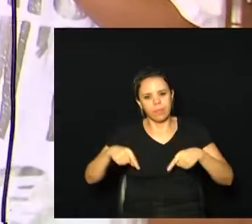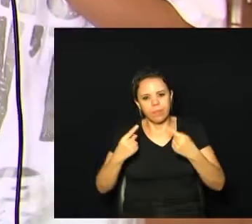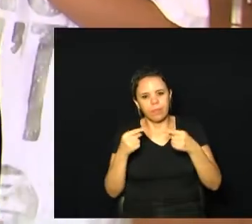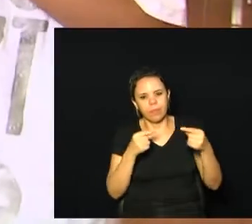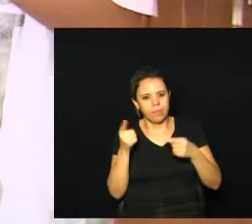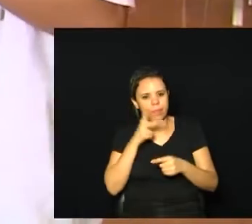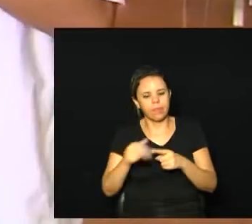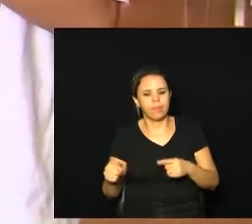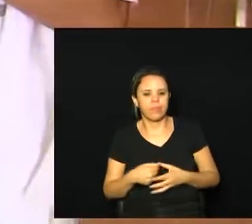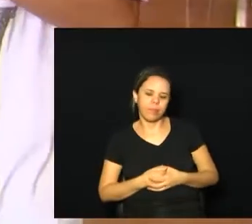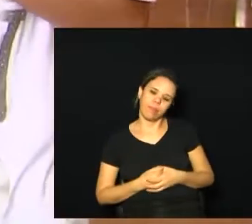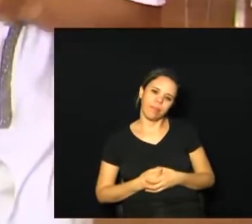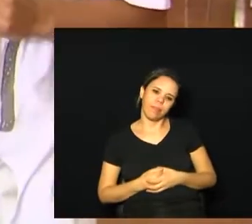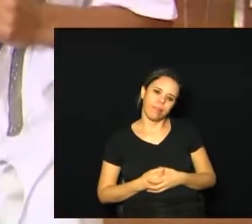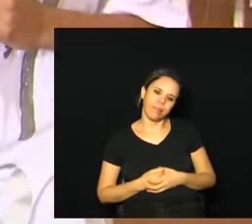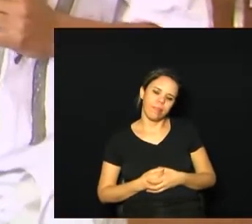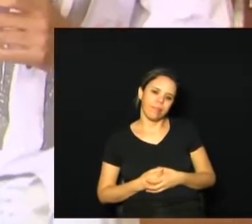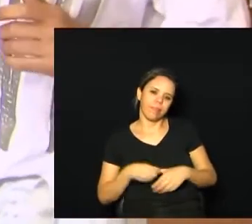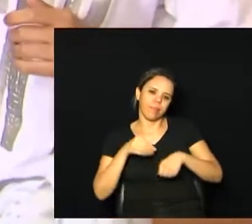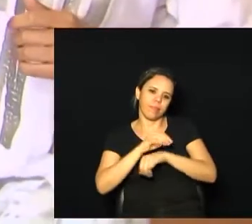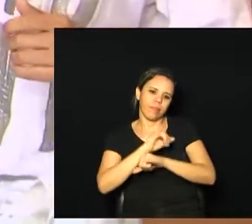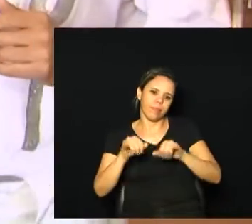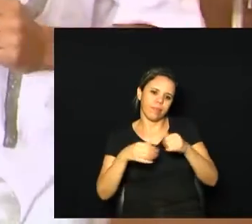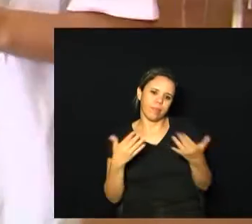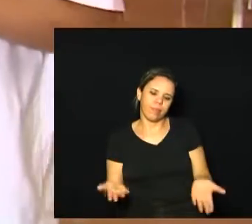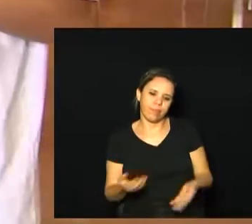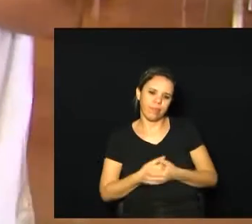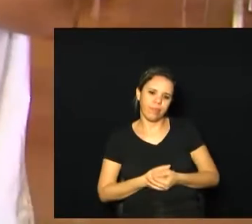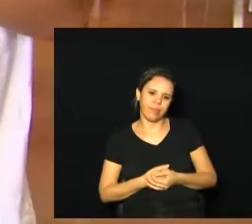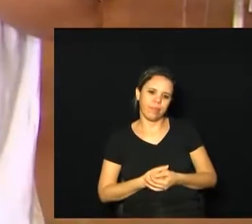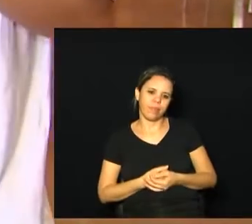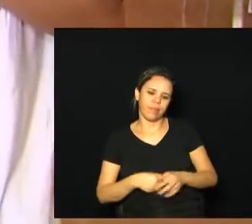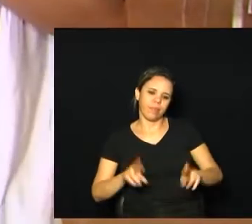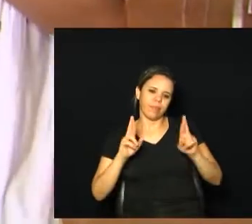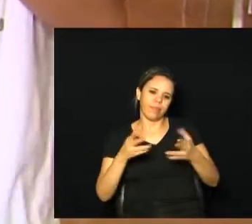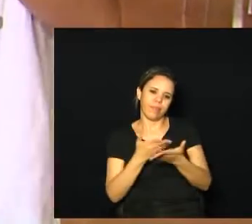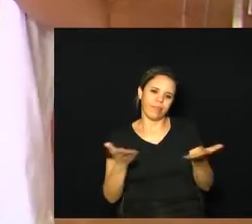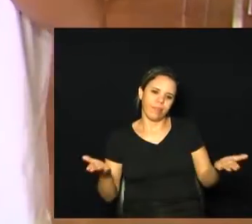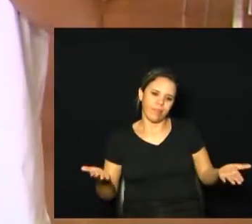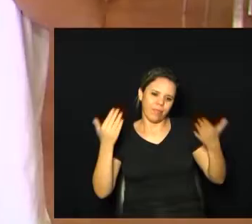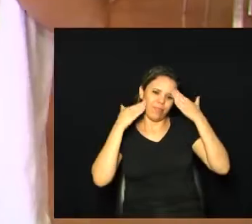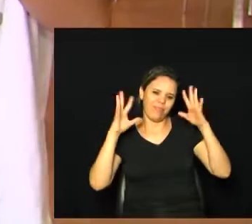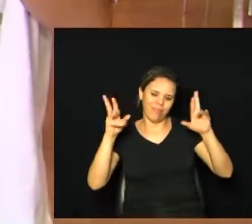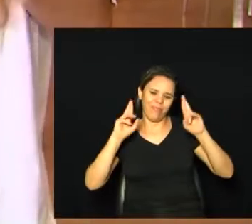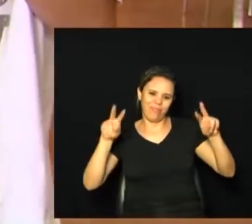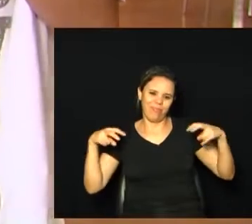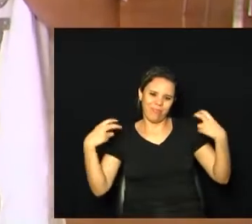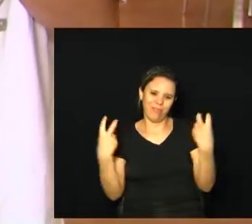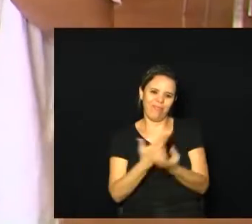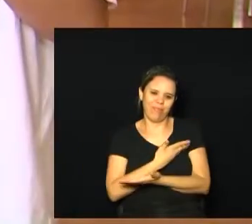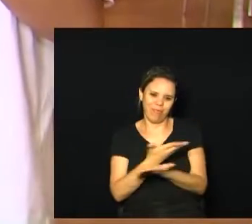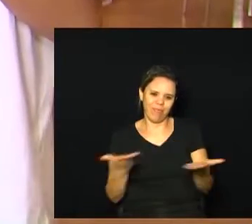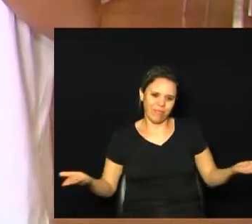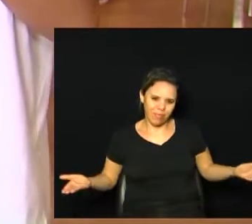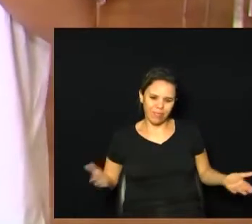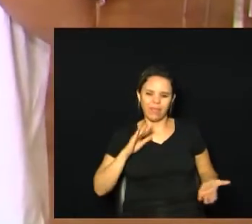então... Então tá bom, manda um recado aí pra galera que tá torcendo por você. Obrigado pela torcida, obrigado a meus amigos